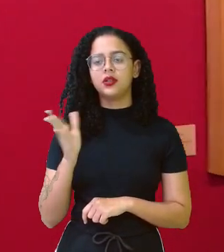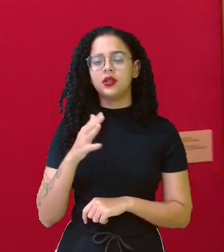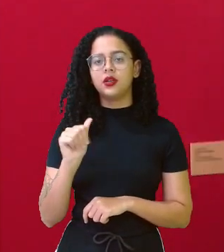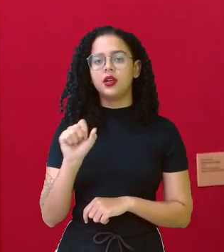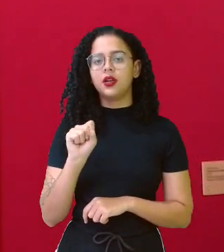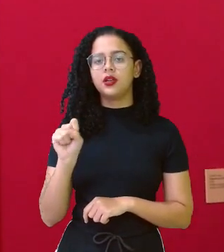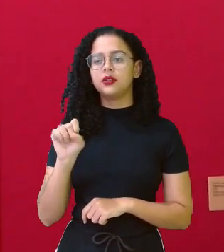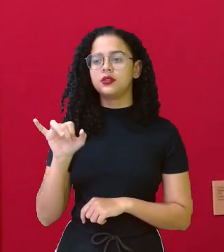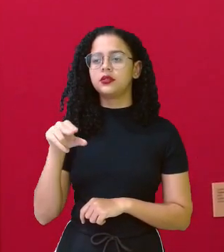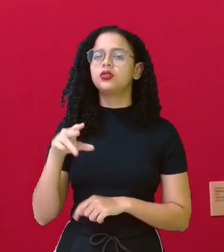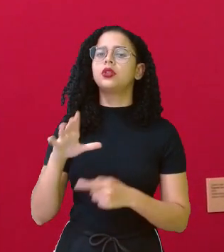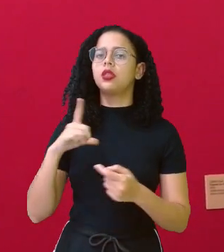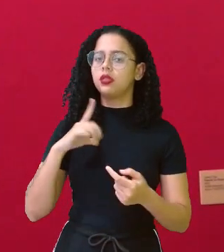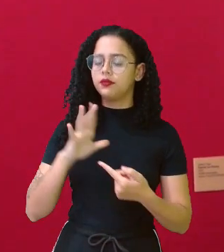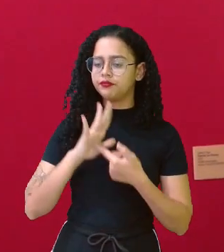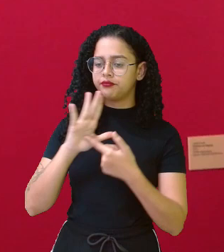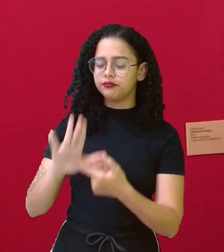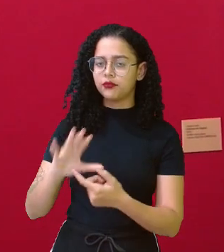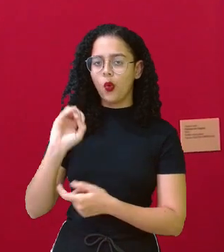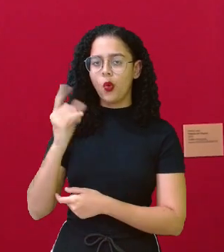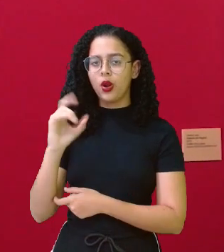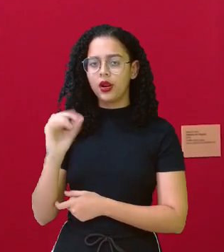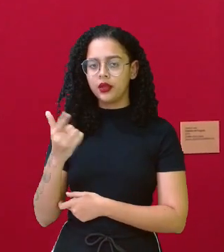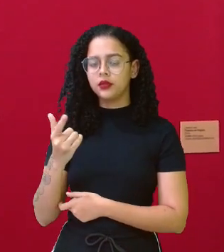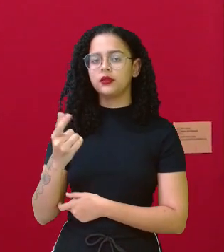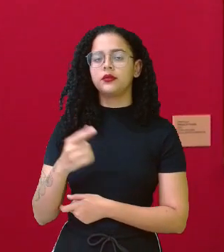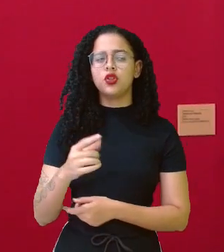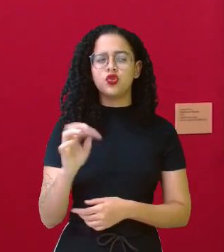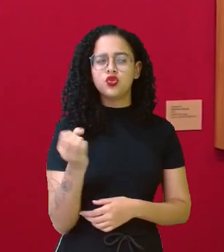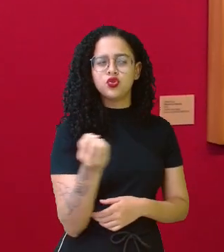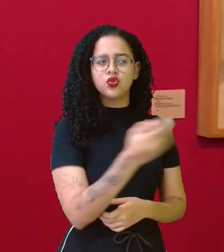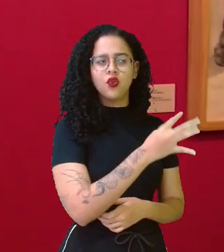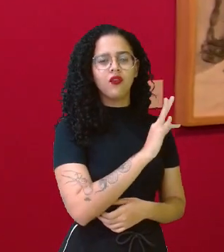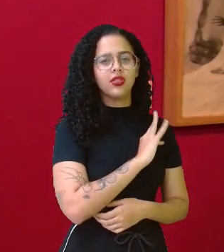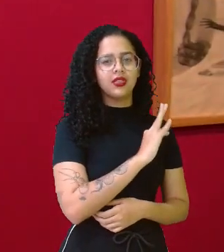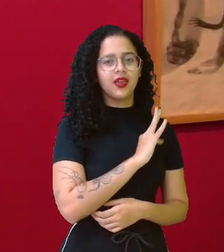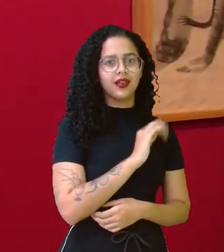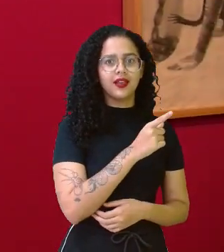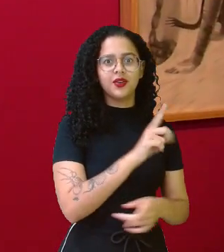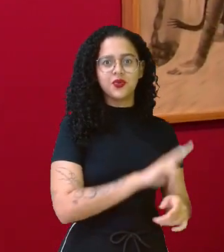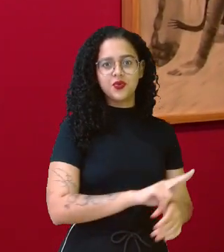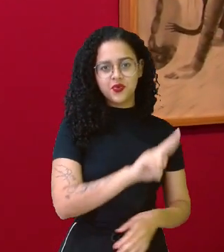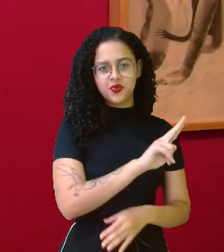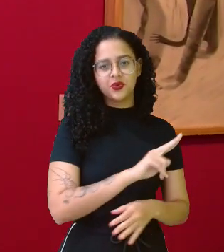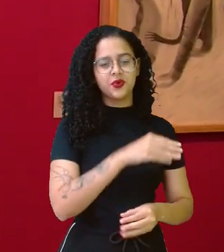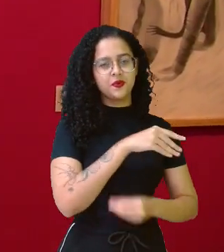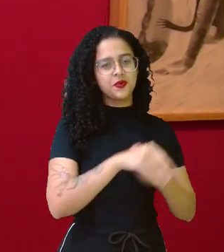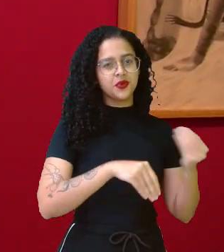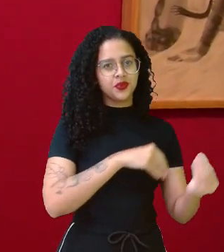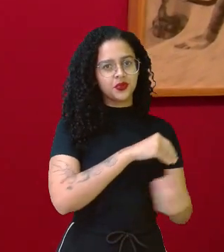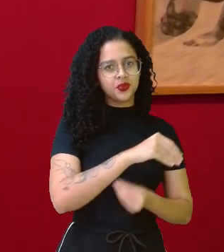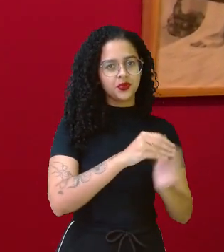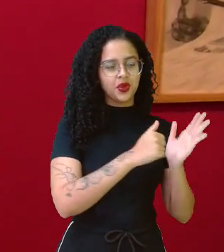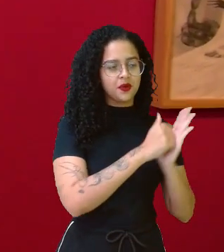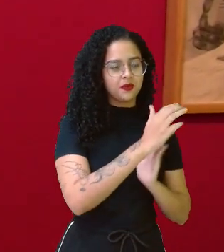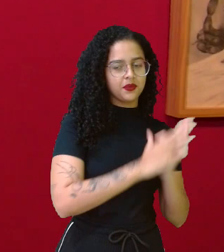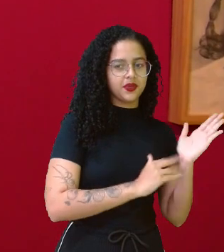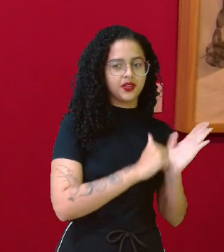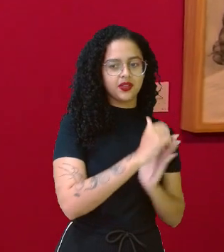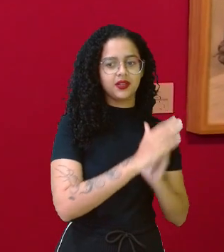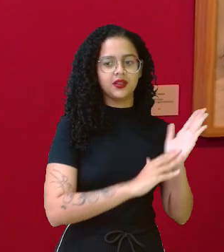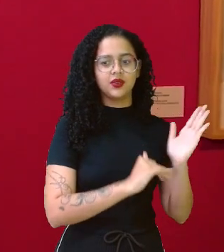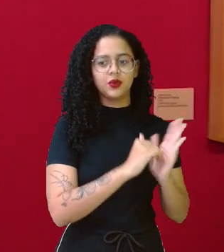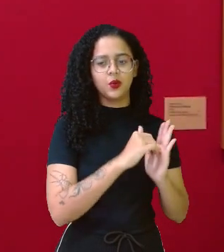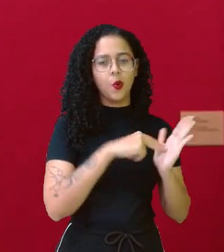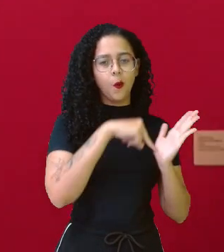pouco em Olinda. Muito interessante esse trabalho, né? Com uma nova técnica, sim, né? sim. Misturando aí a pintura mesmo com o